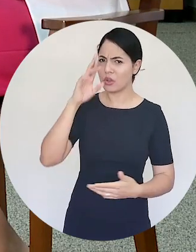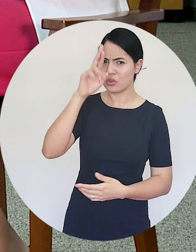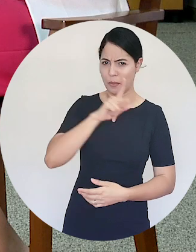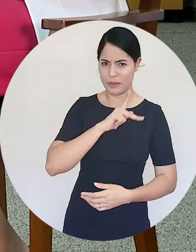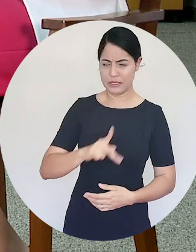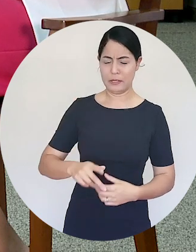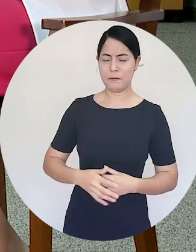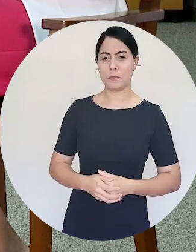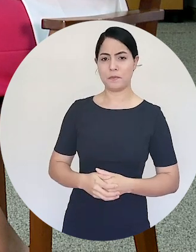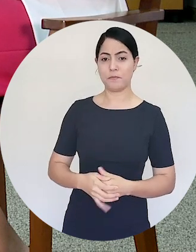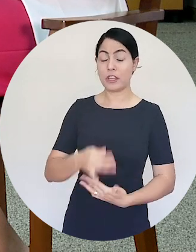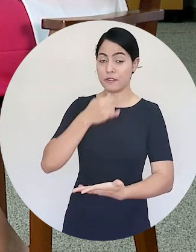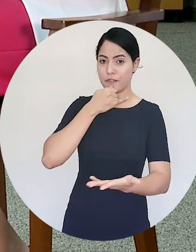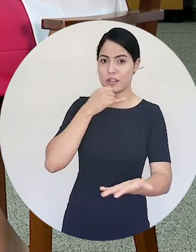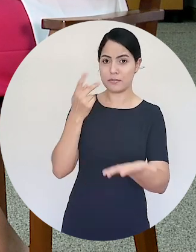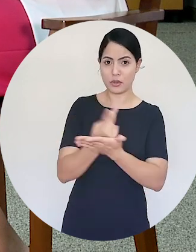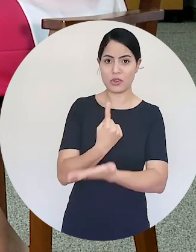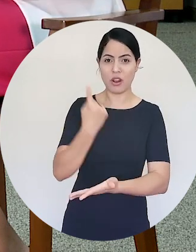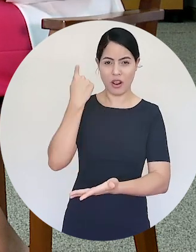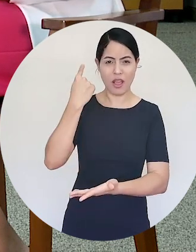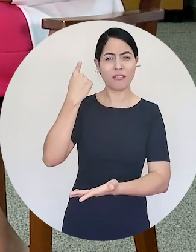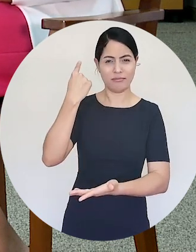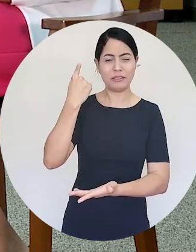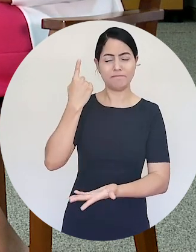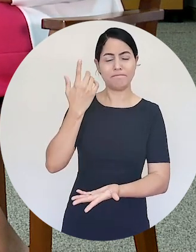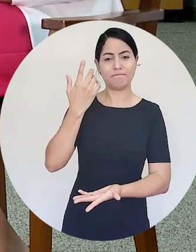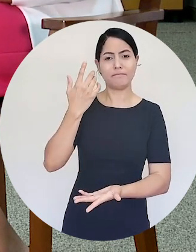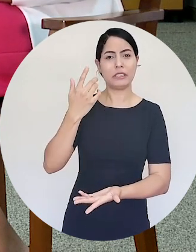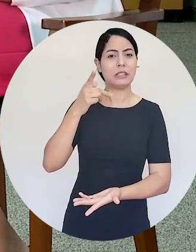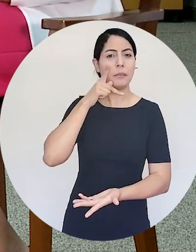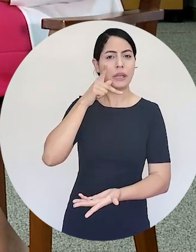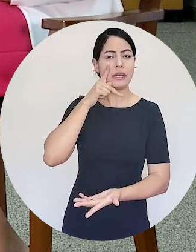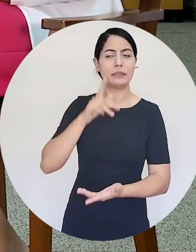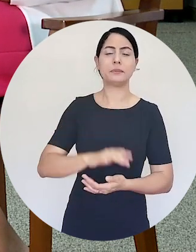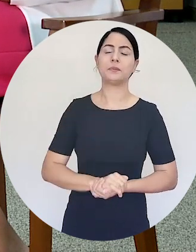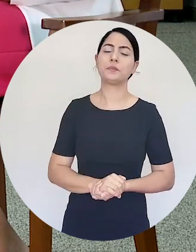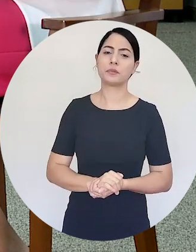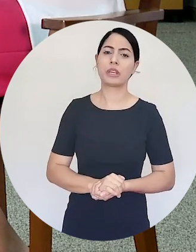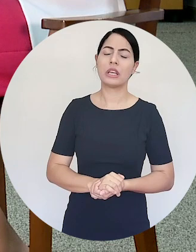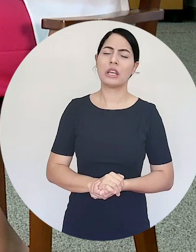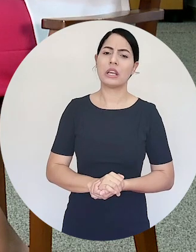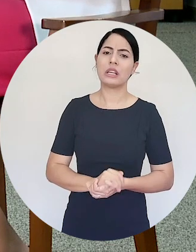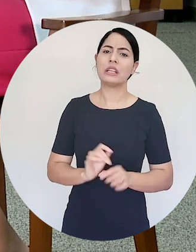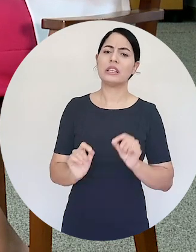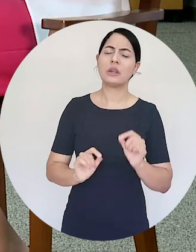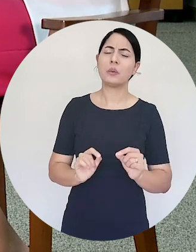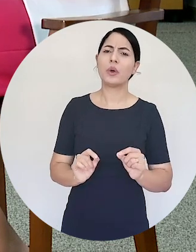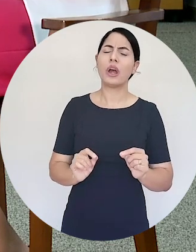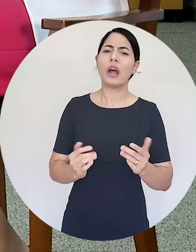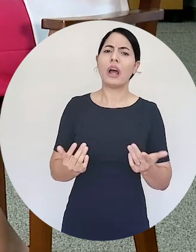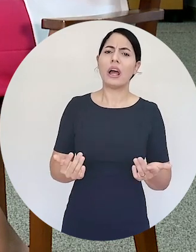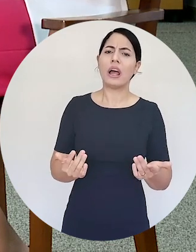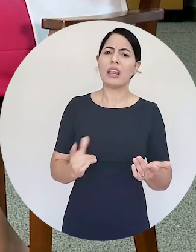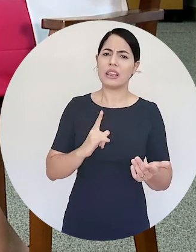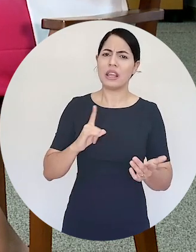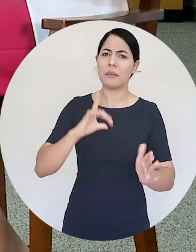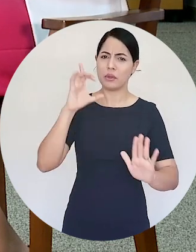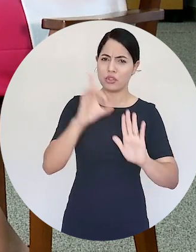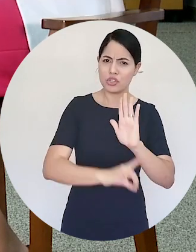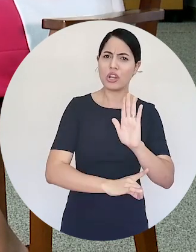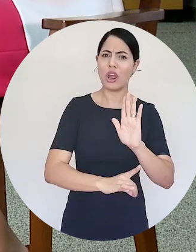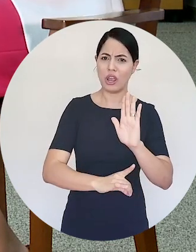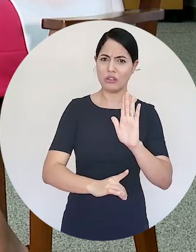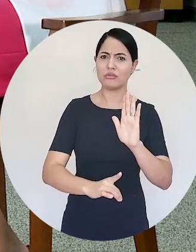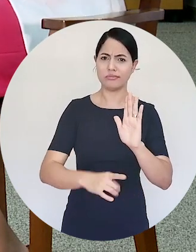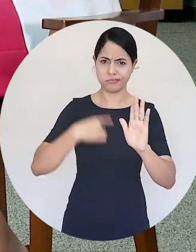acho que esta situação que infelizmente aconteceu na Paraíba também reforça a importância do advogado para defender a